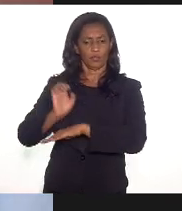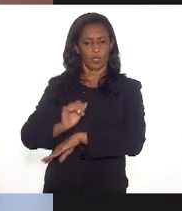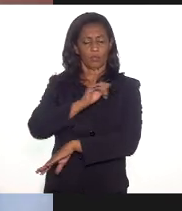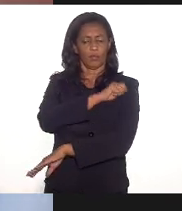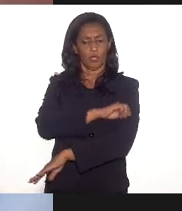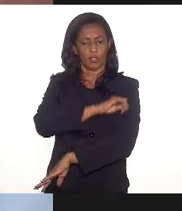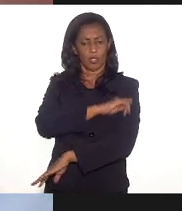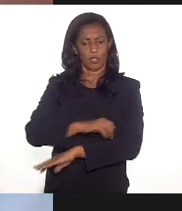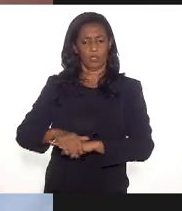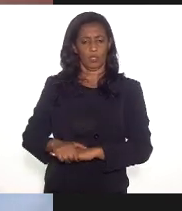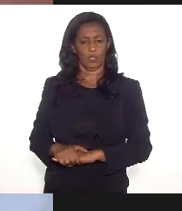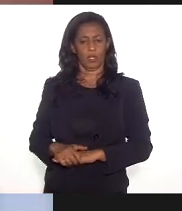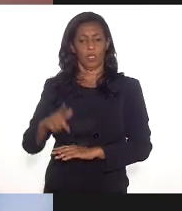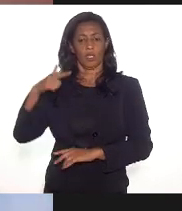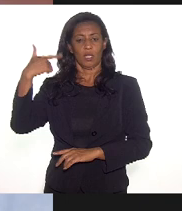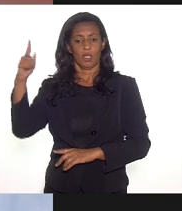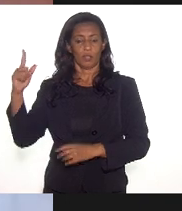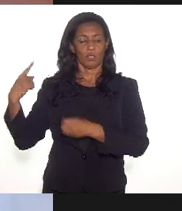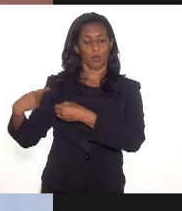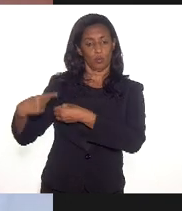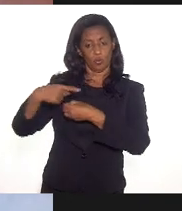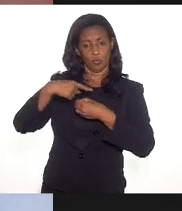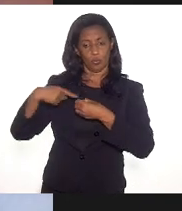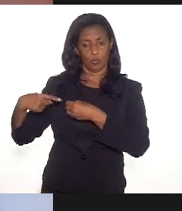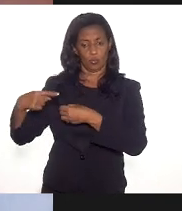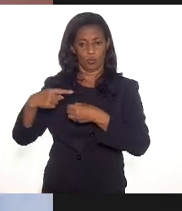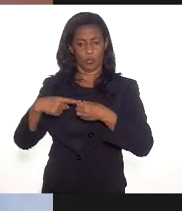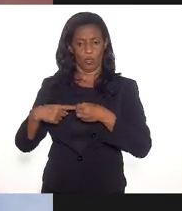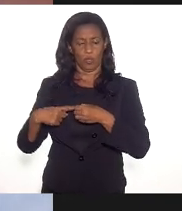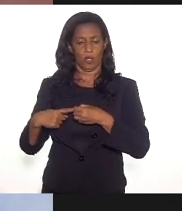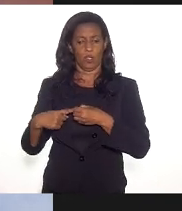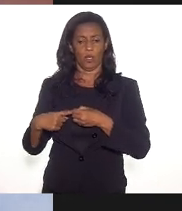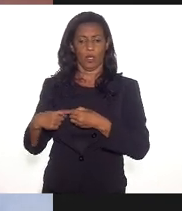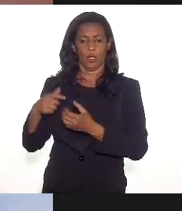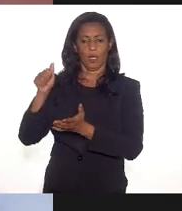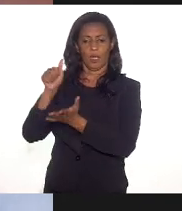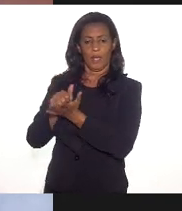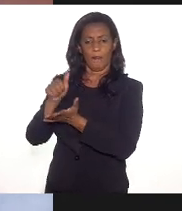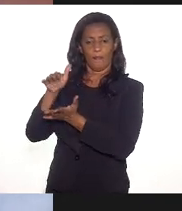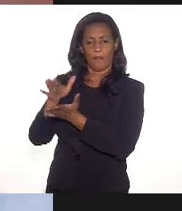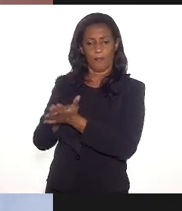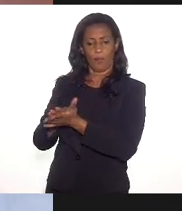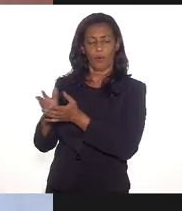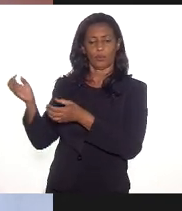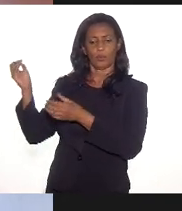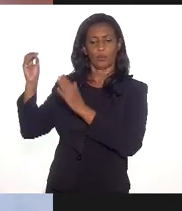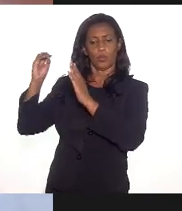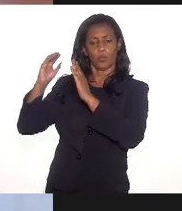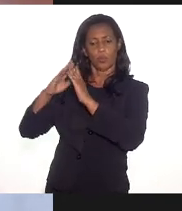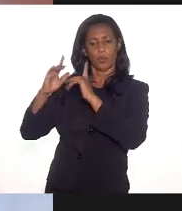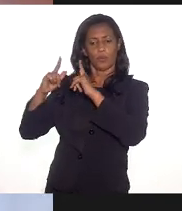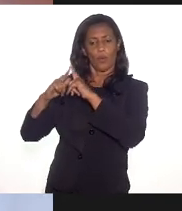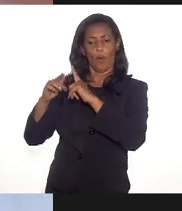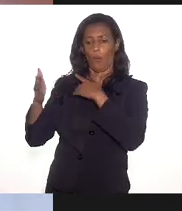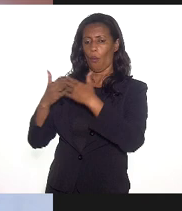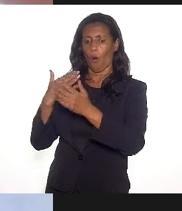Rio de Janeiro e aos seus municípios instituir impostos sobre templos de qualquer culto